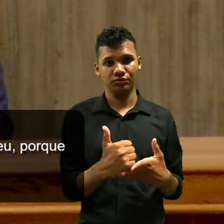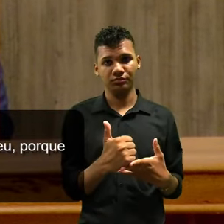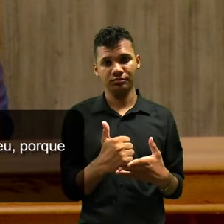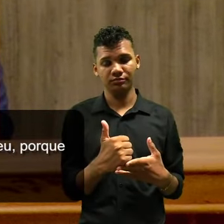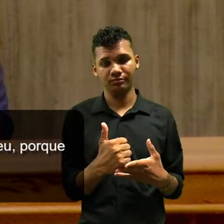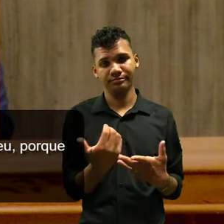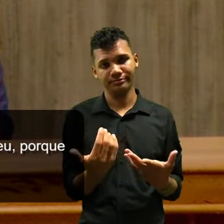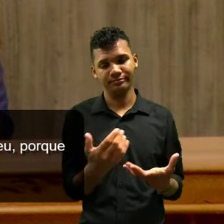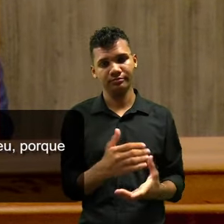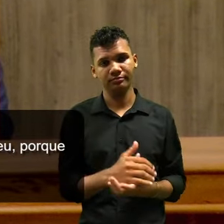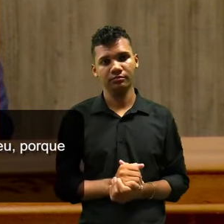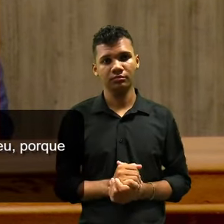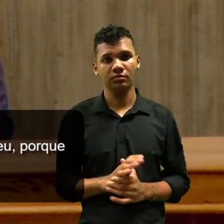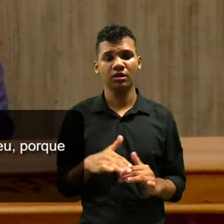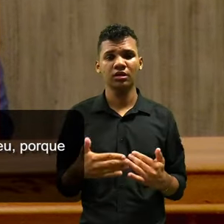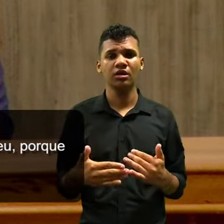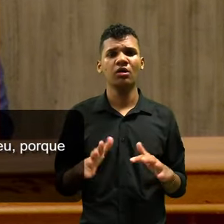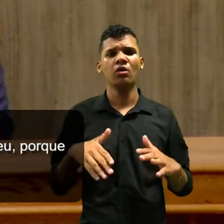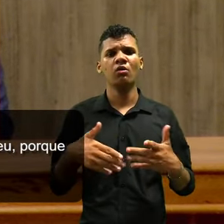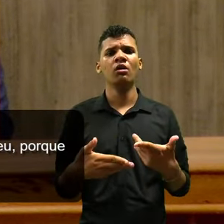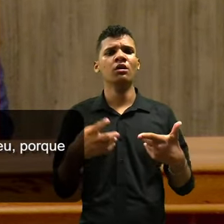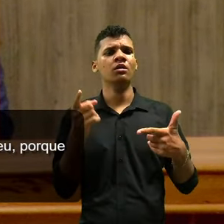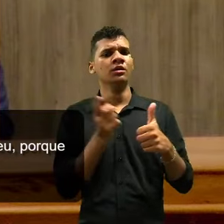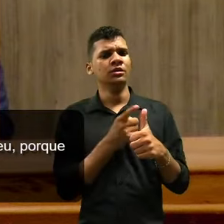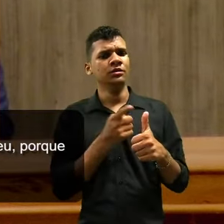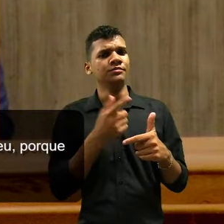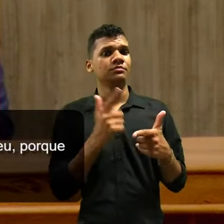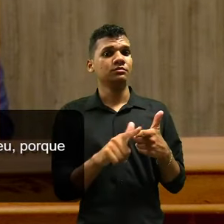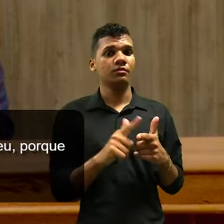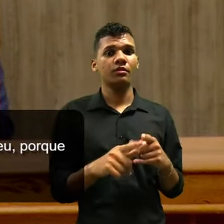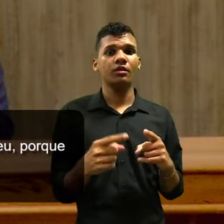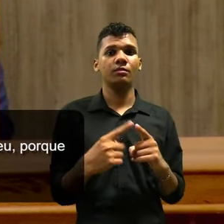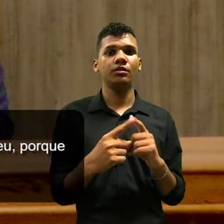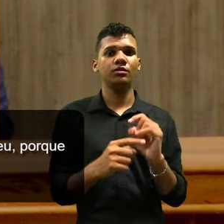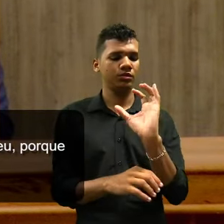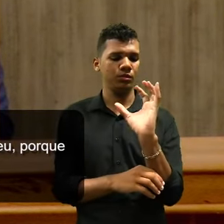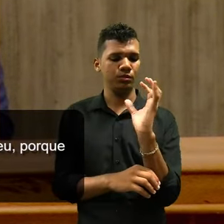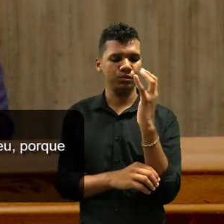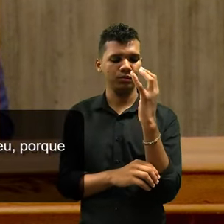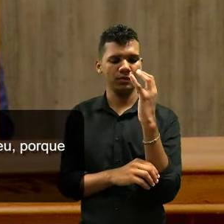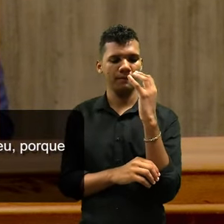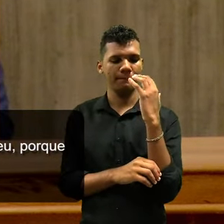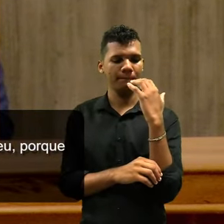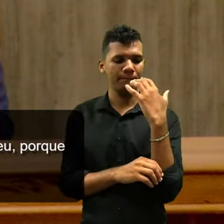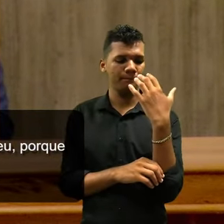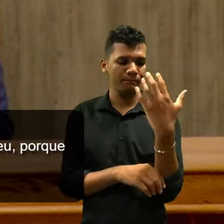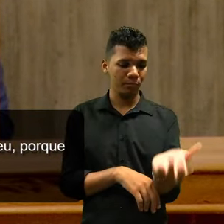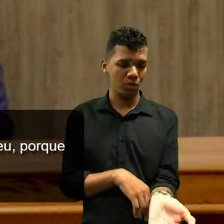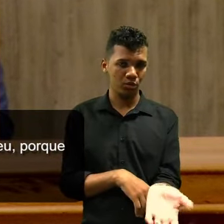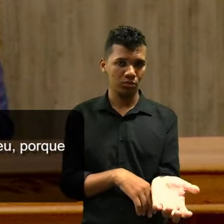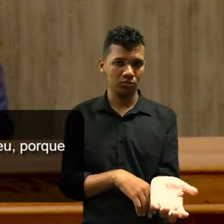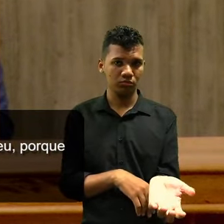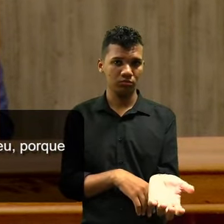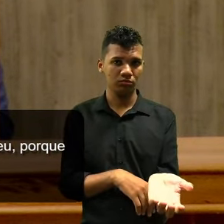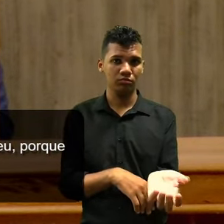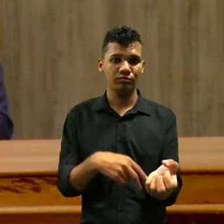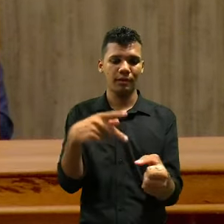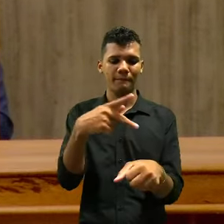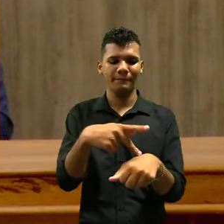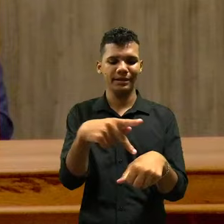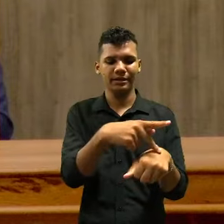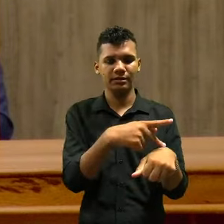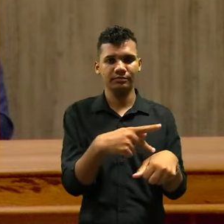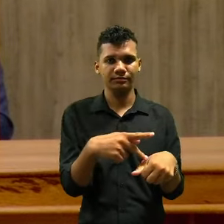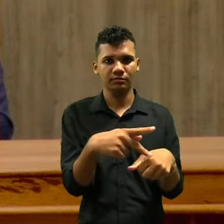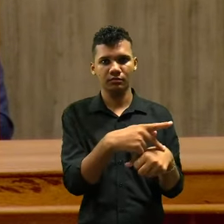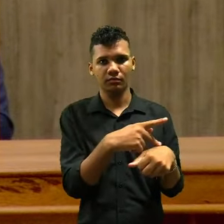suficiente Qual é o primeiro problema ela cai em um solo cheio de pedras tem uma